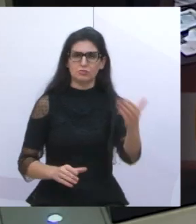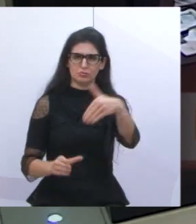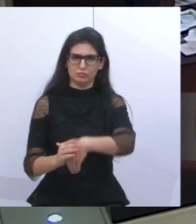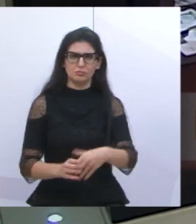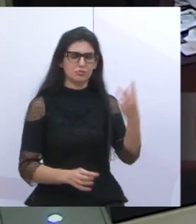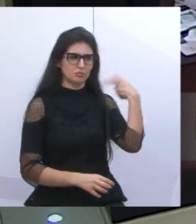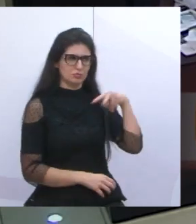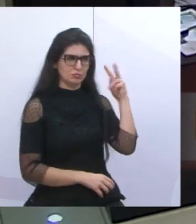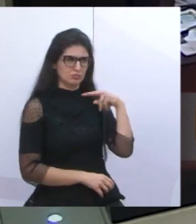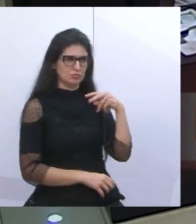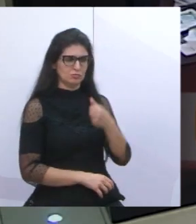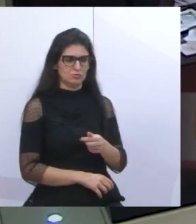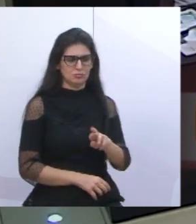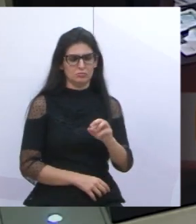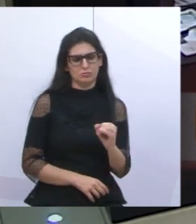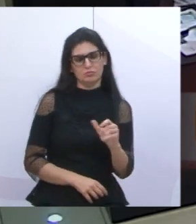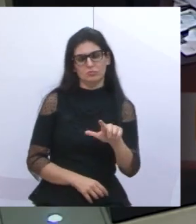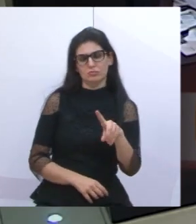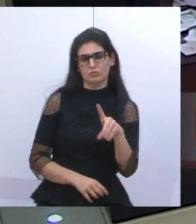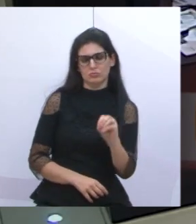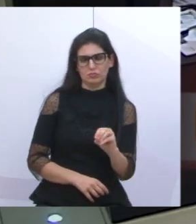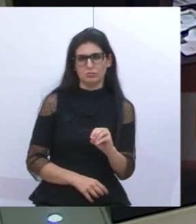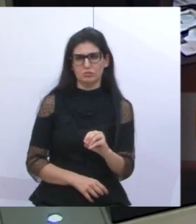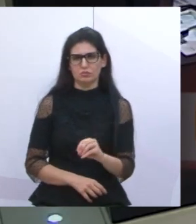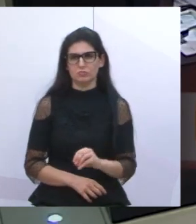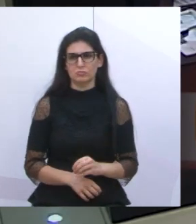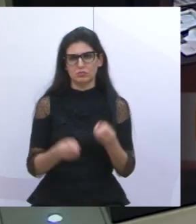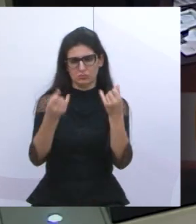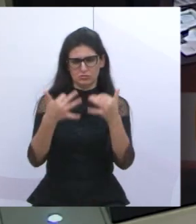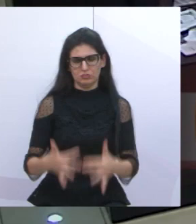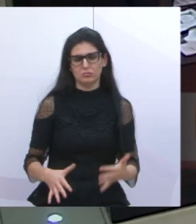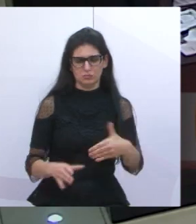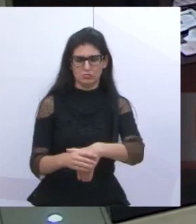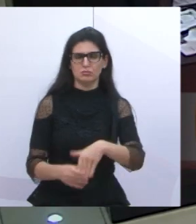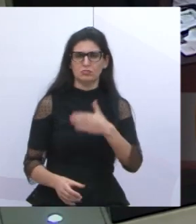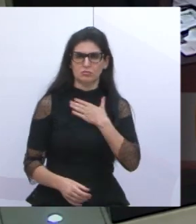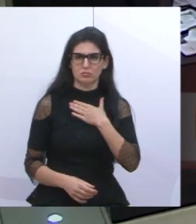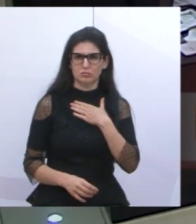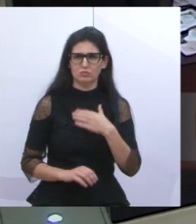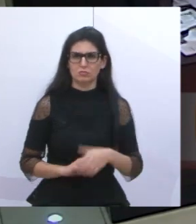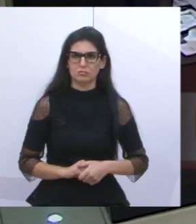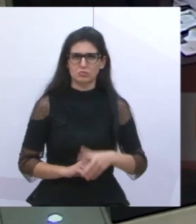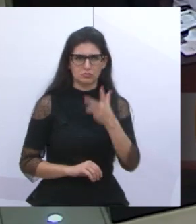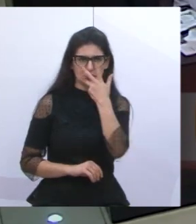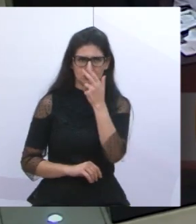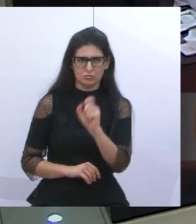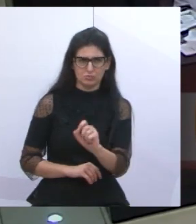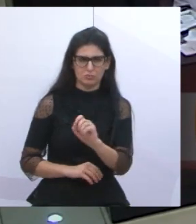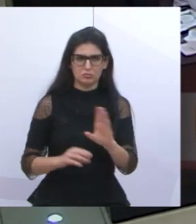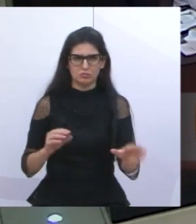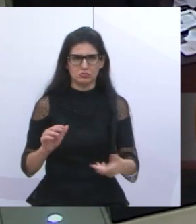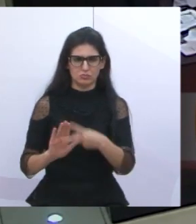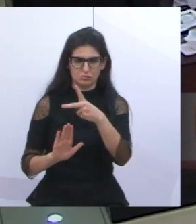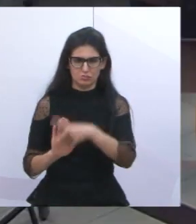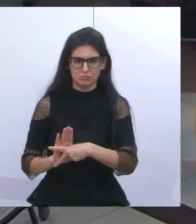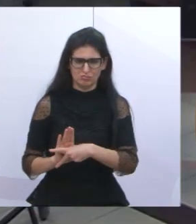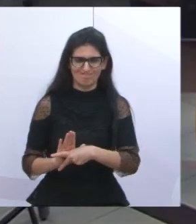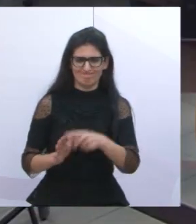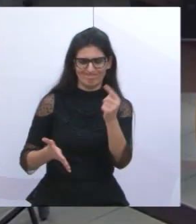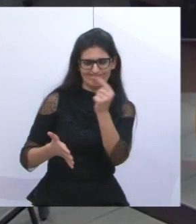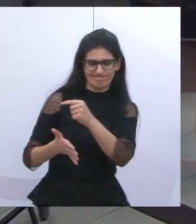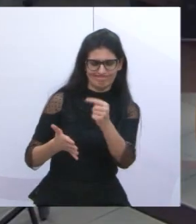Como vota o vereador Alildo Batista? Só justificando meu voto, eu acho que esse projeto tem alguns